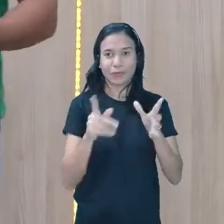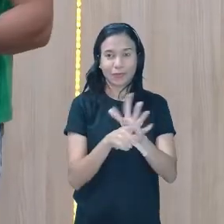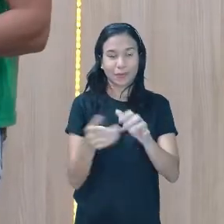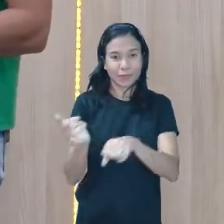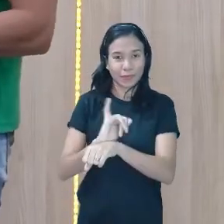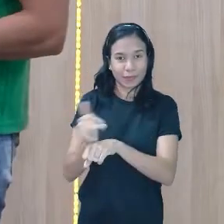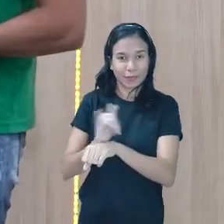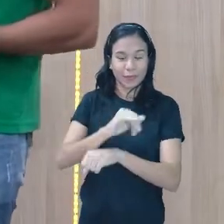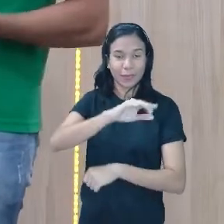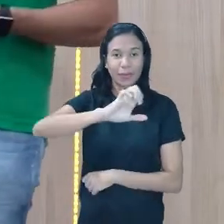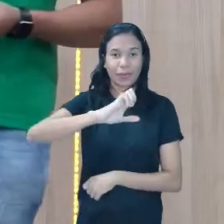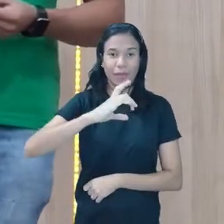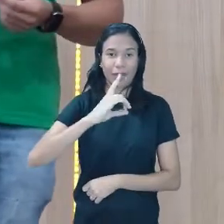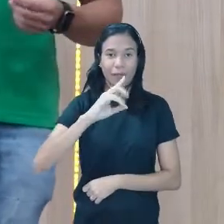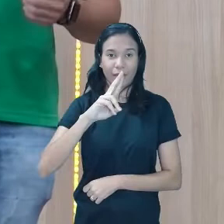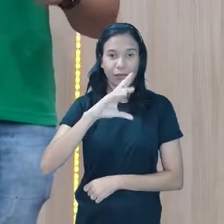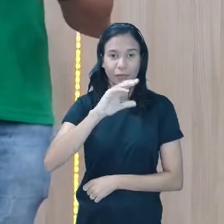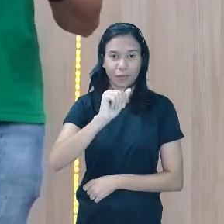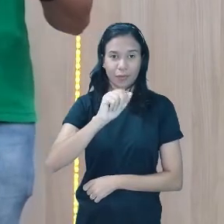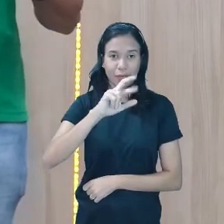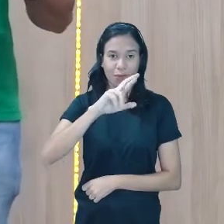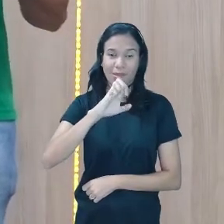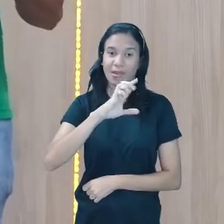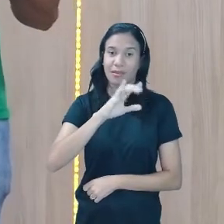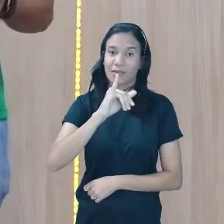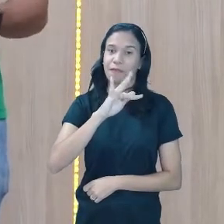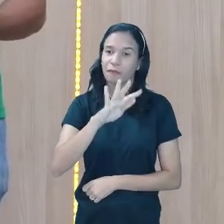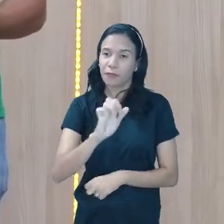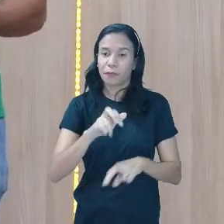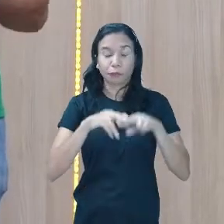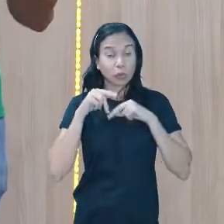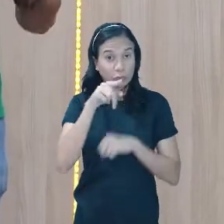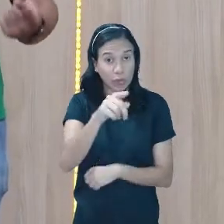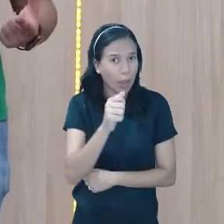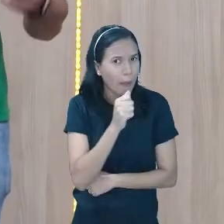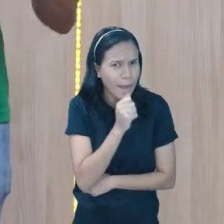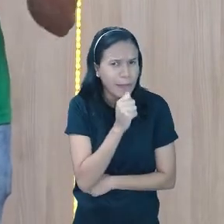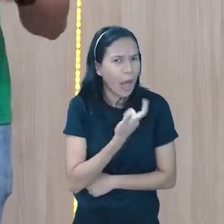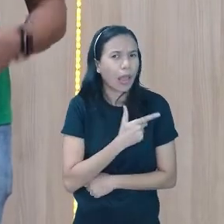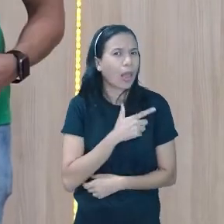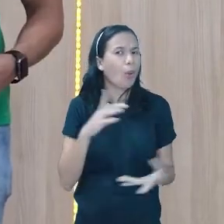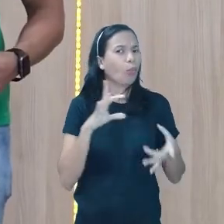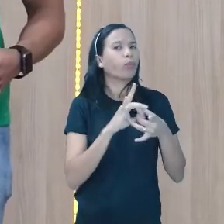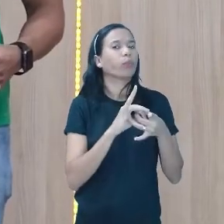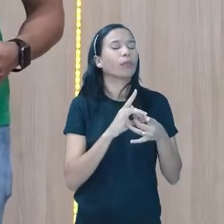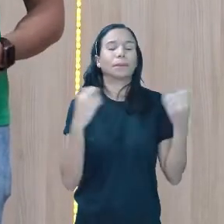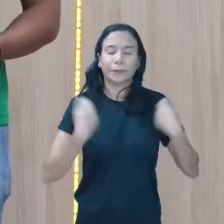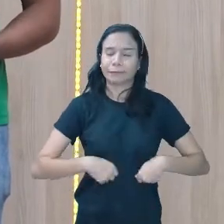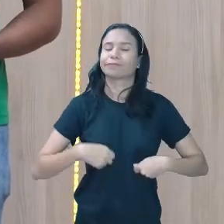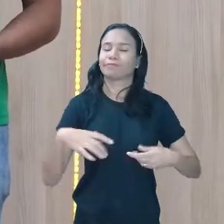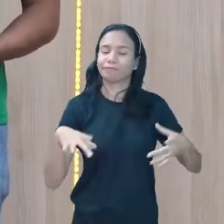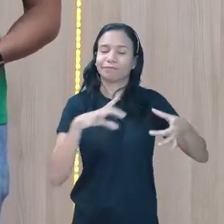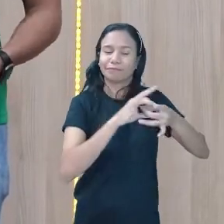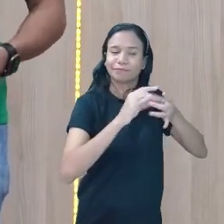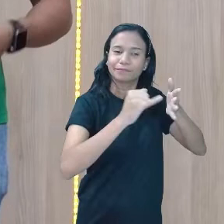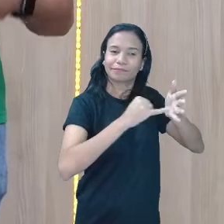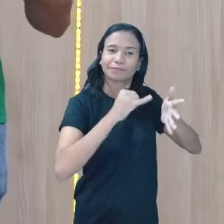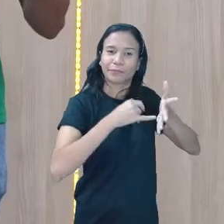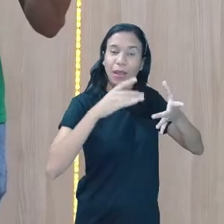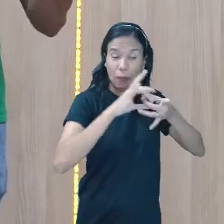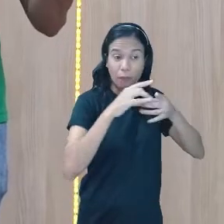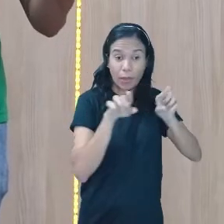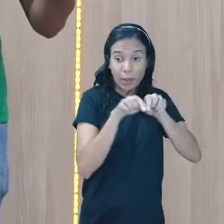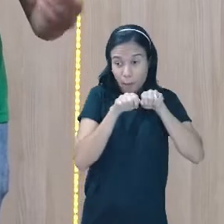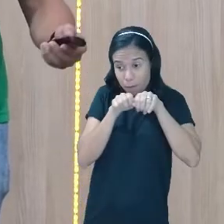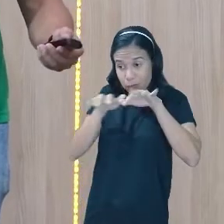YouTube, o canal Educa Recife. Então, se você ainda não está inscrito, se inscreva no nosso canal, tá?